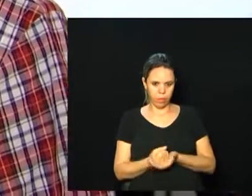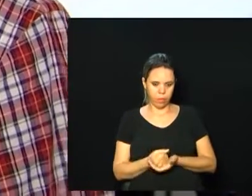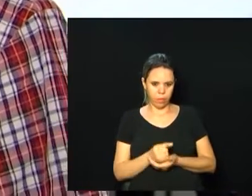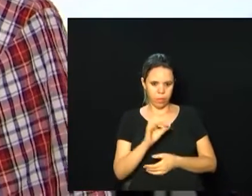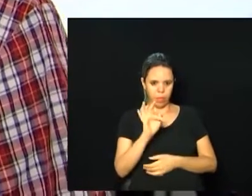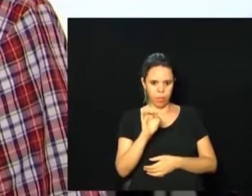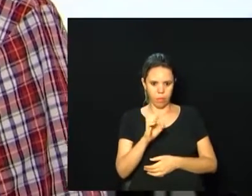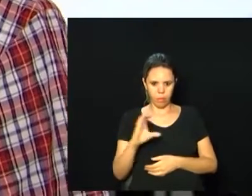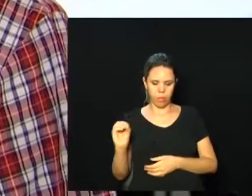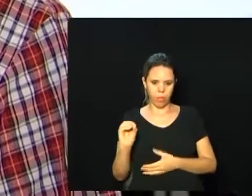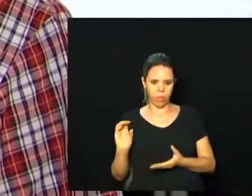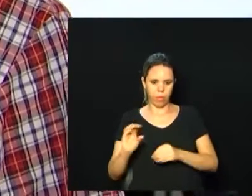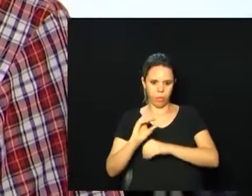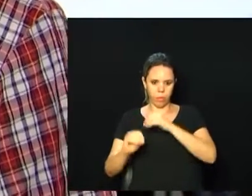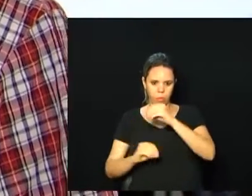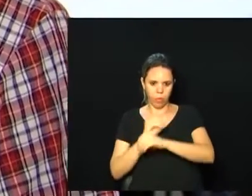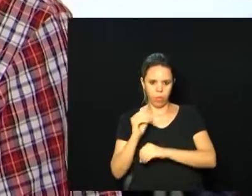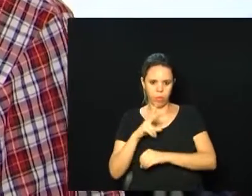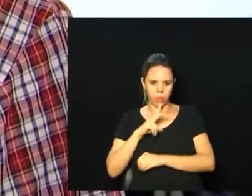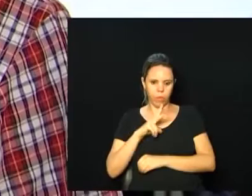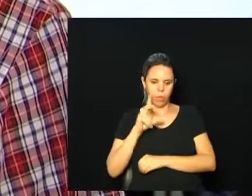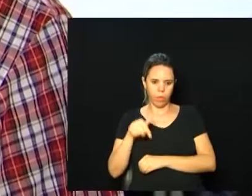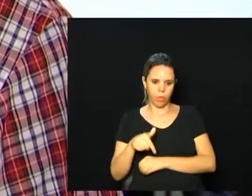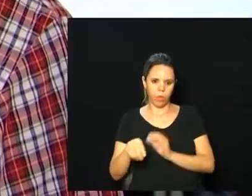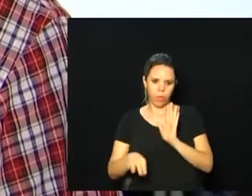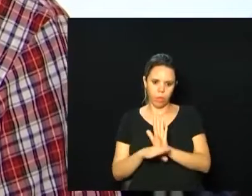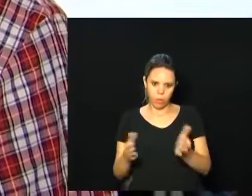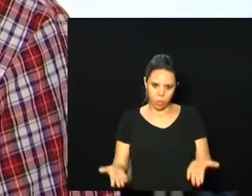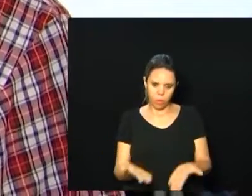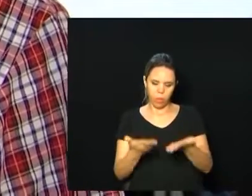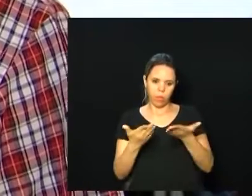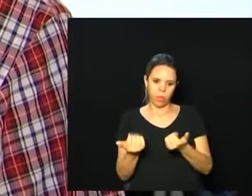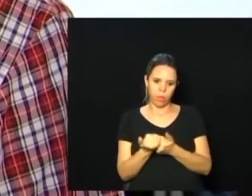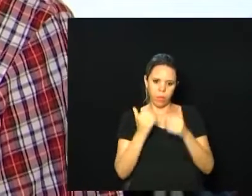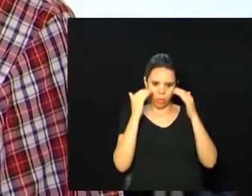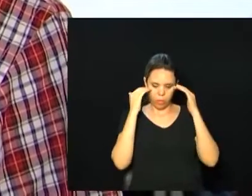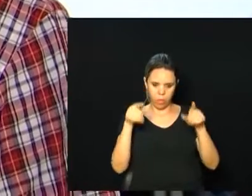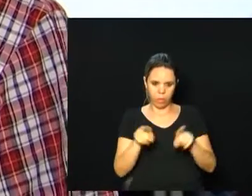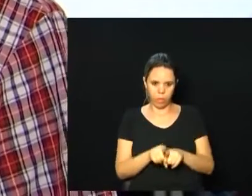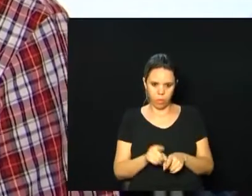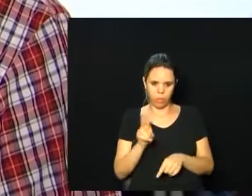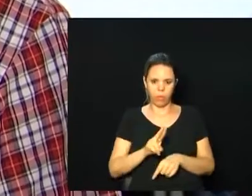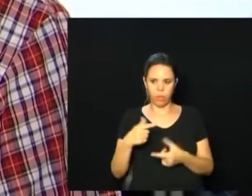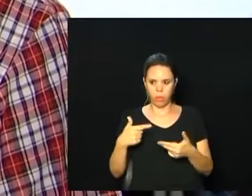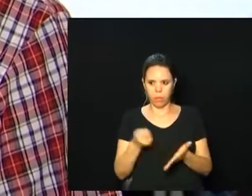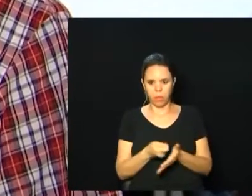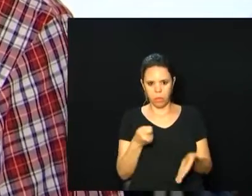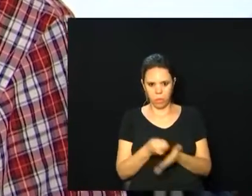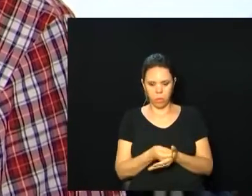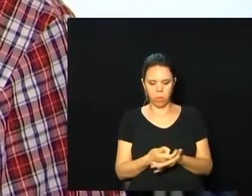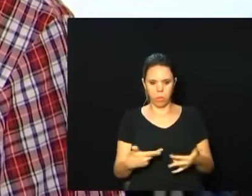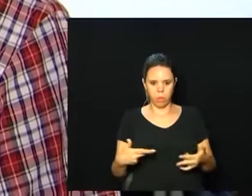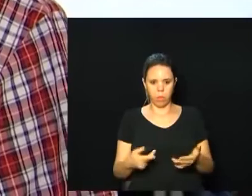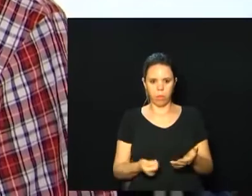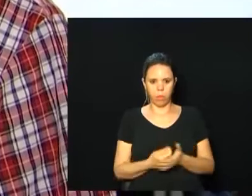FEAC, que é uma coisa particular, mas ela também já está submetida a essas obrigatoriedades